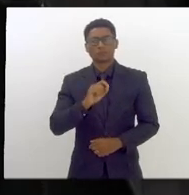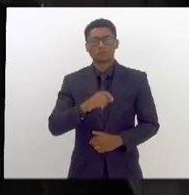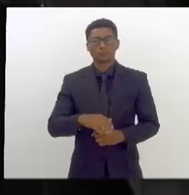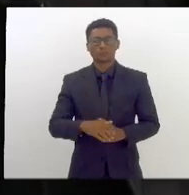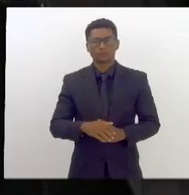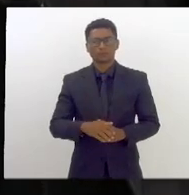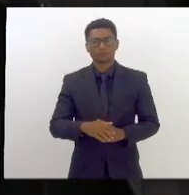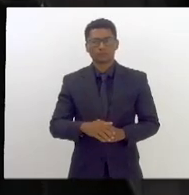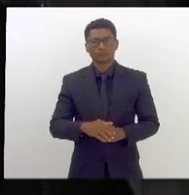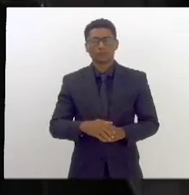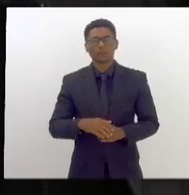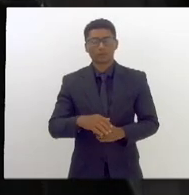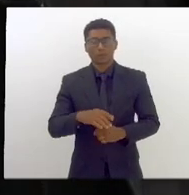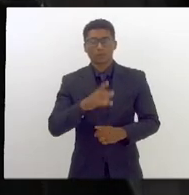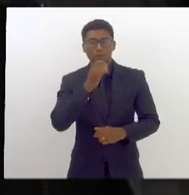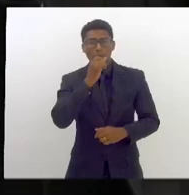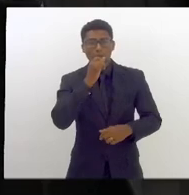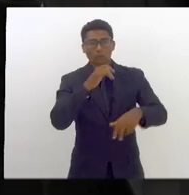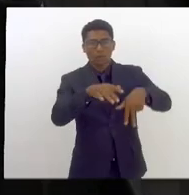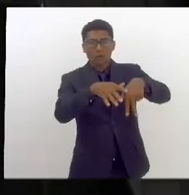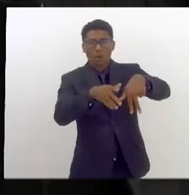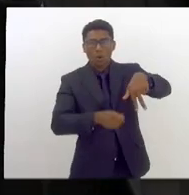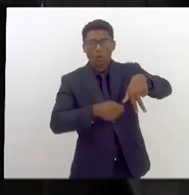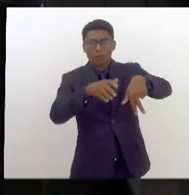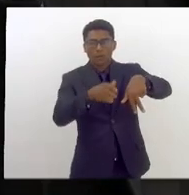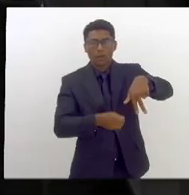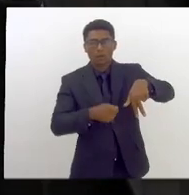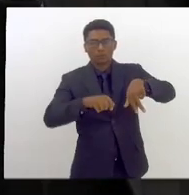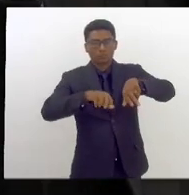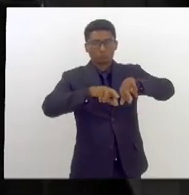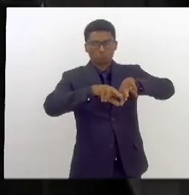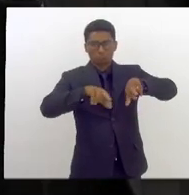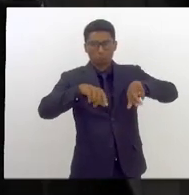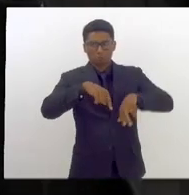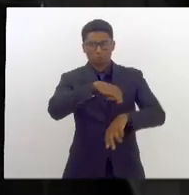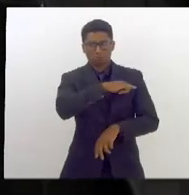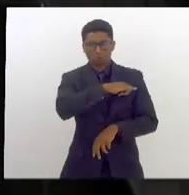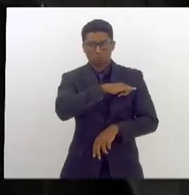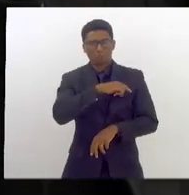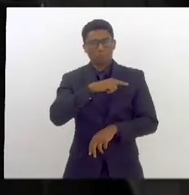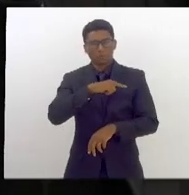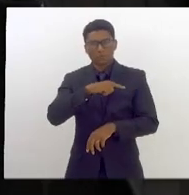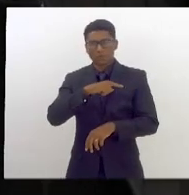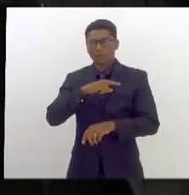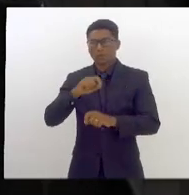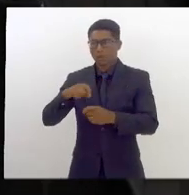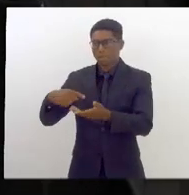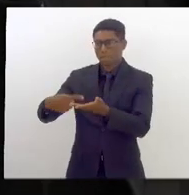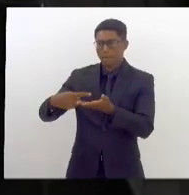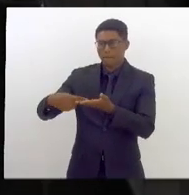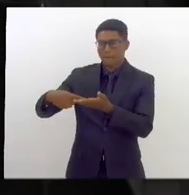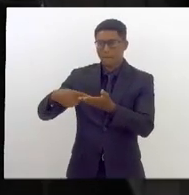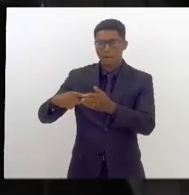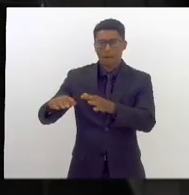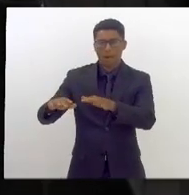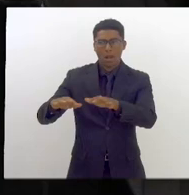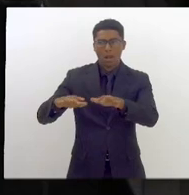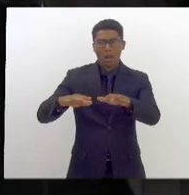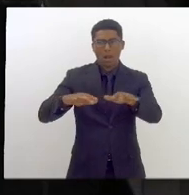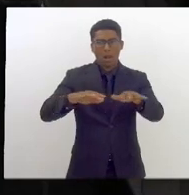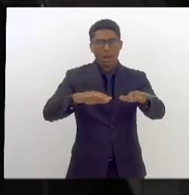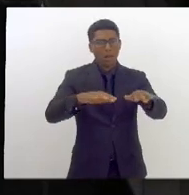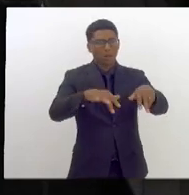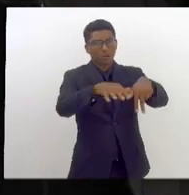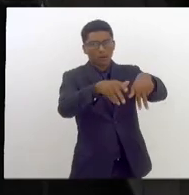formas de corrupção aqui no estado do Rio de Janeiro mas que um segmento pequeno felizmente